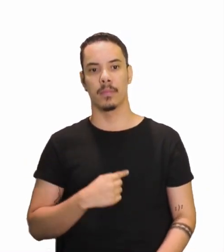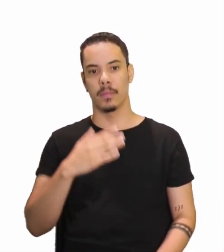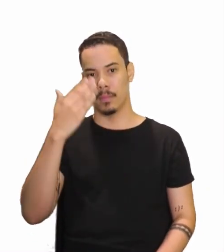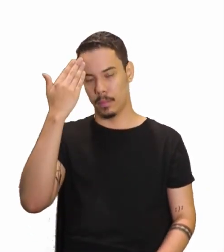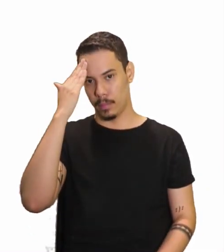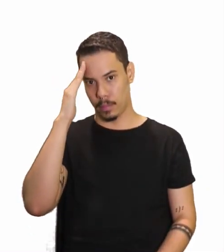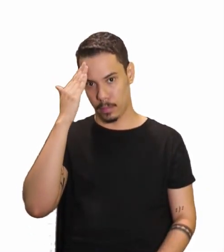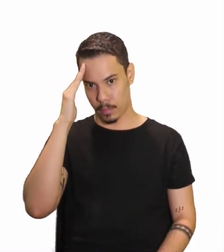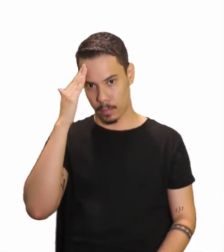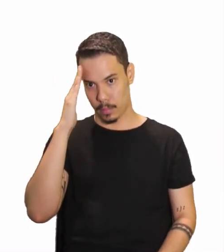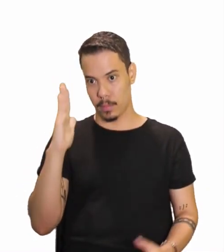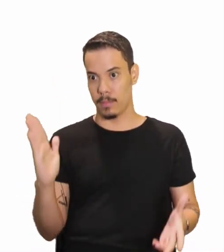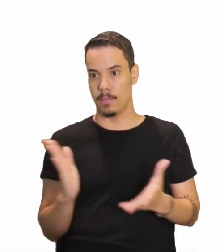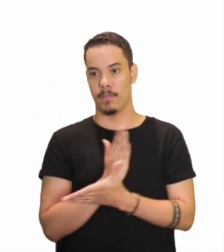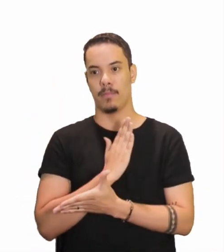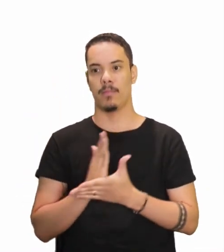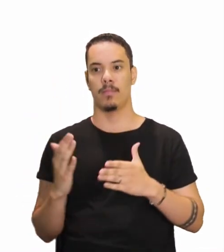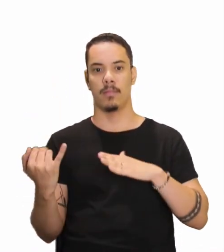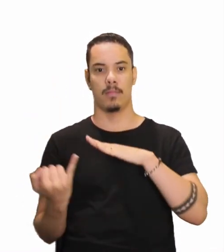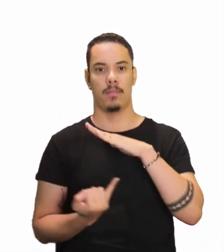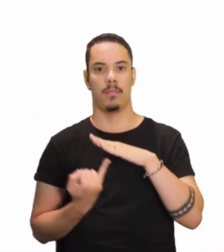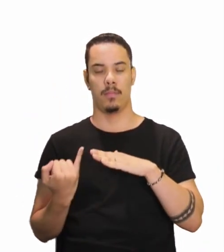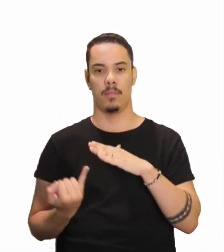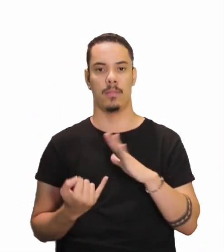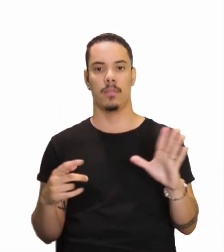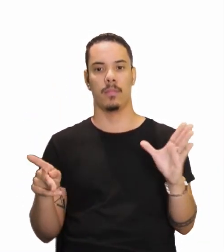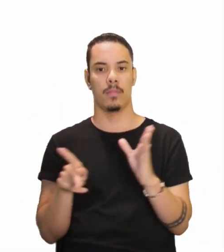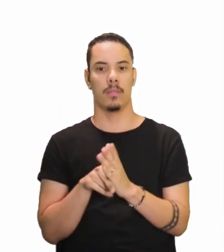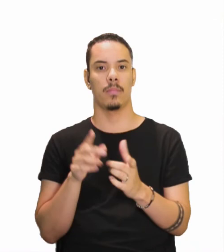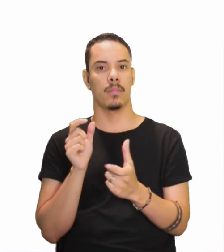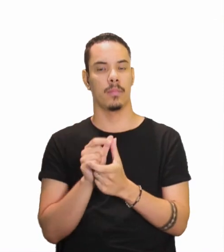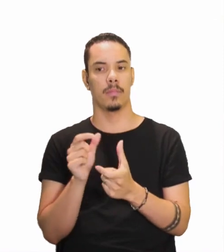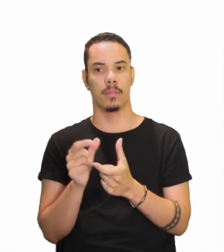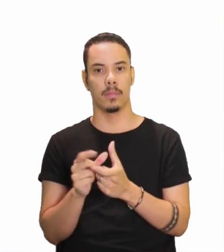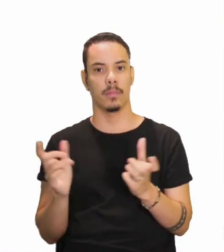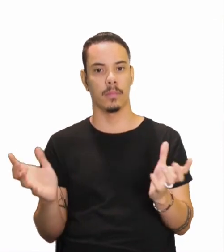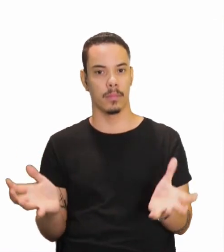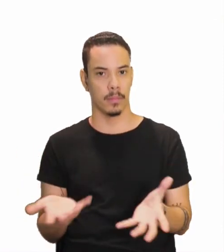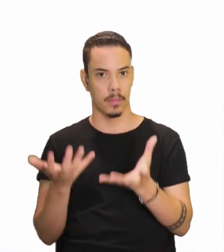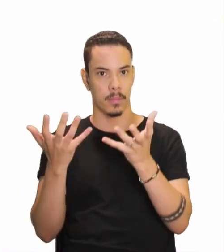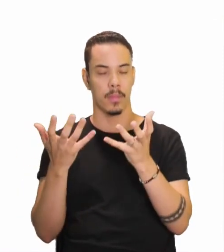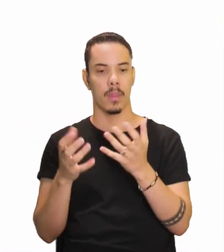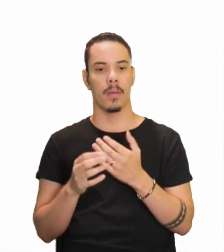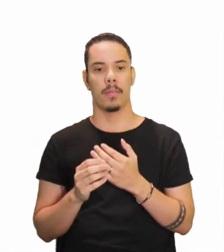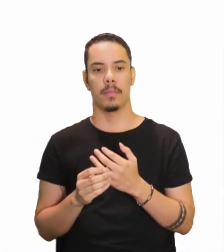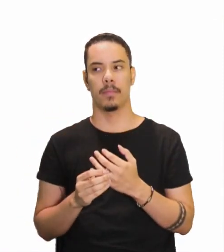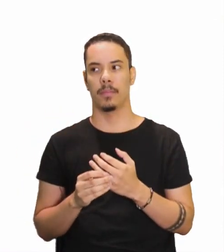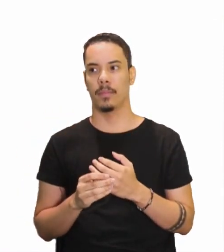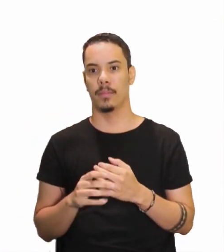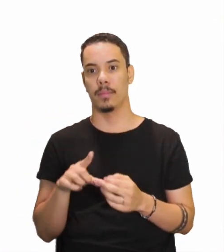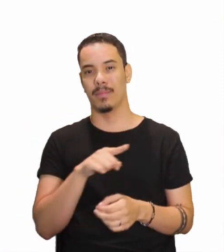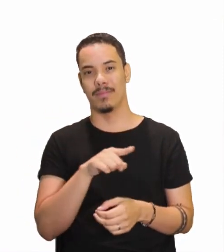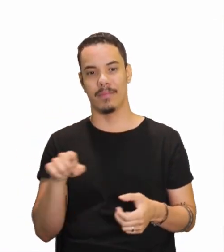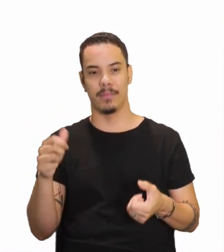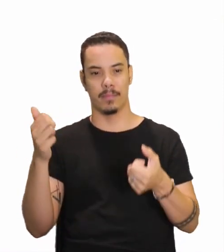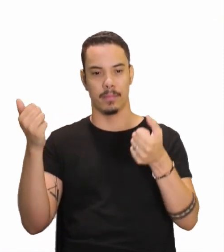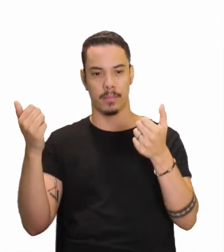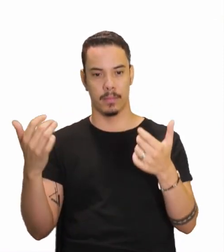temos também subtônica, é aquela sílaba de intensidade. E aí, para você bem explicado, na